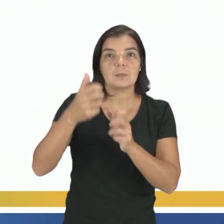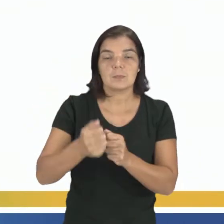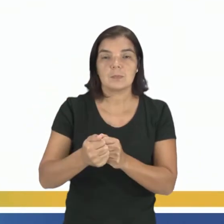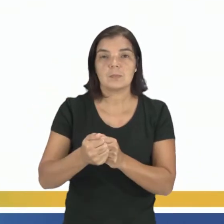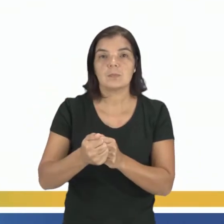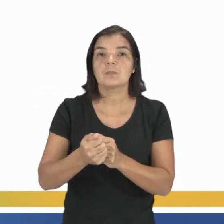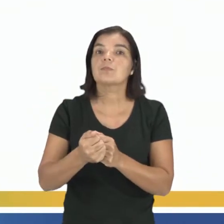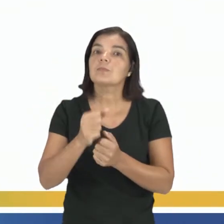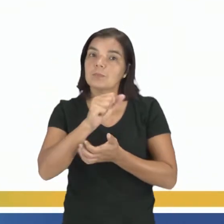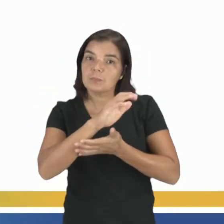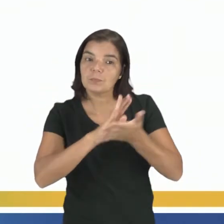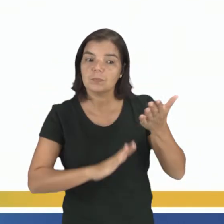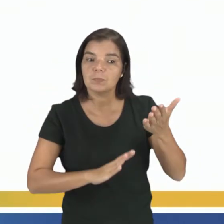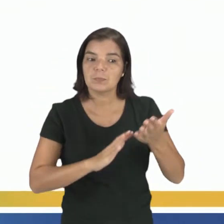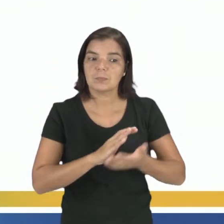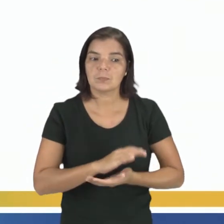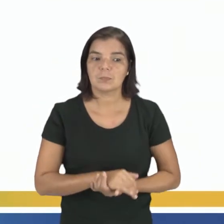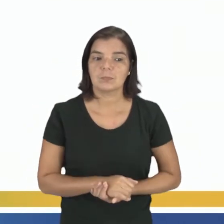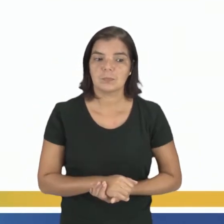vamos aplicar?